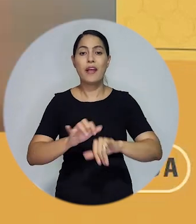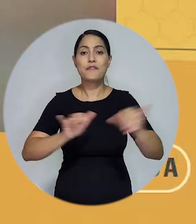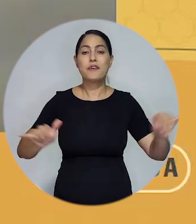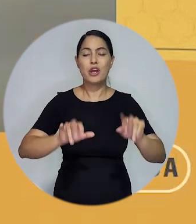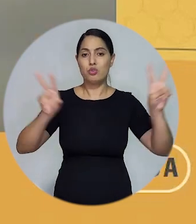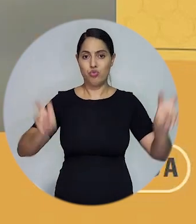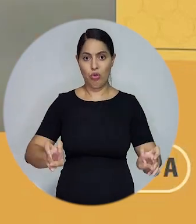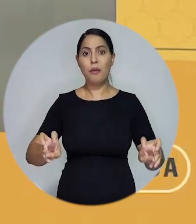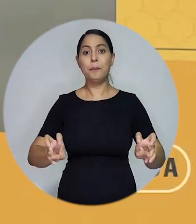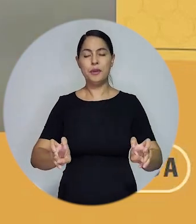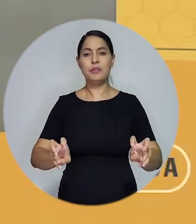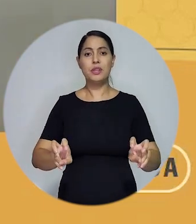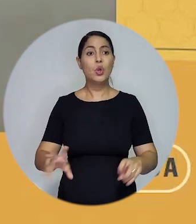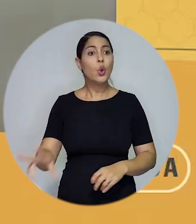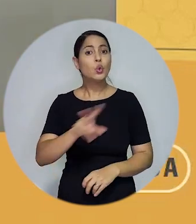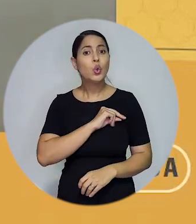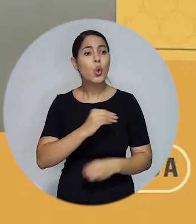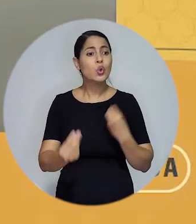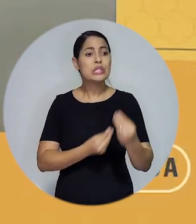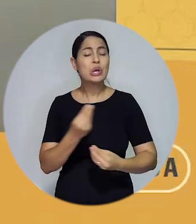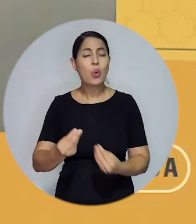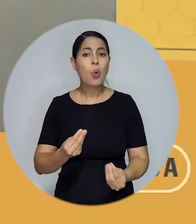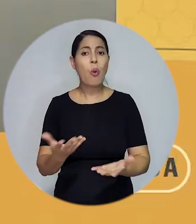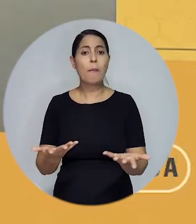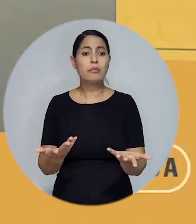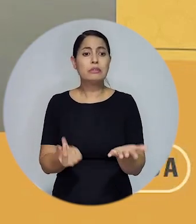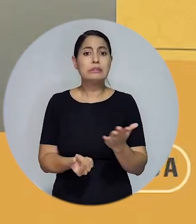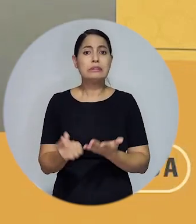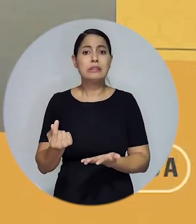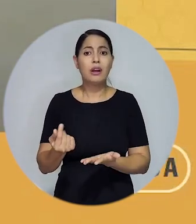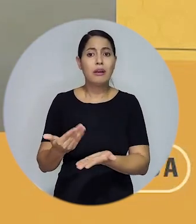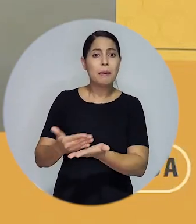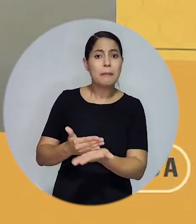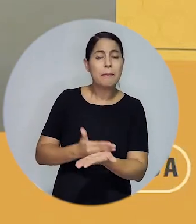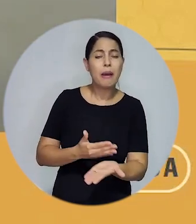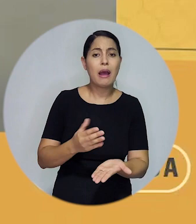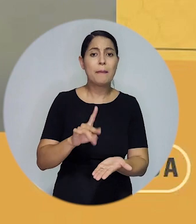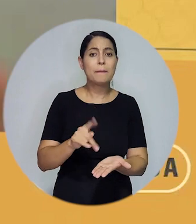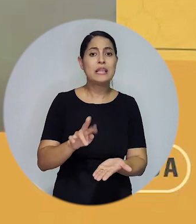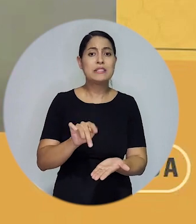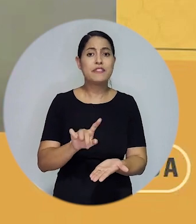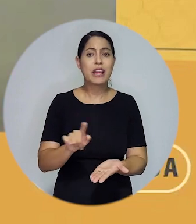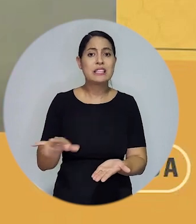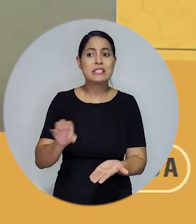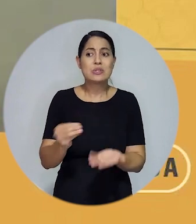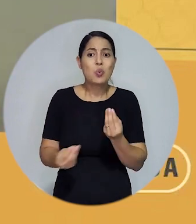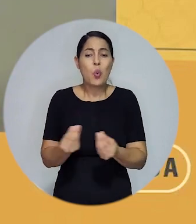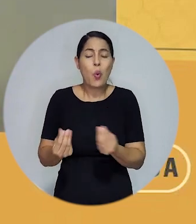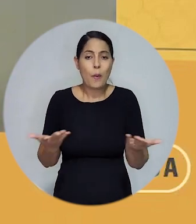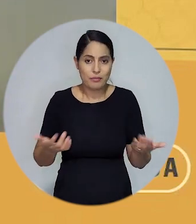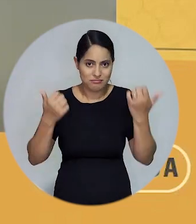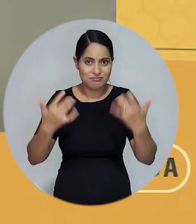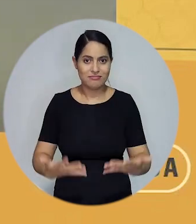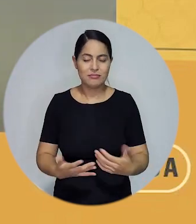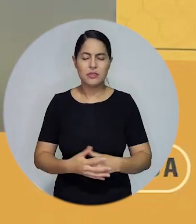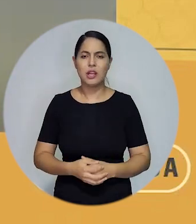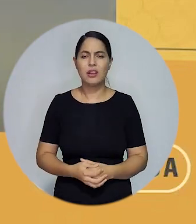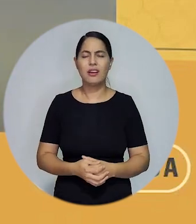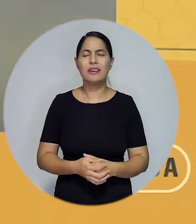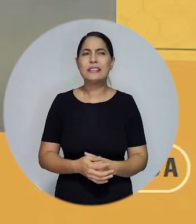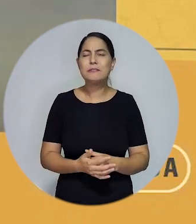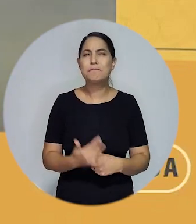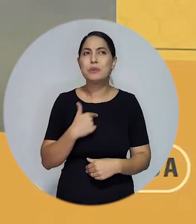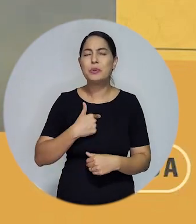consultoria aí, ao longo dos meus anos de escritório. Puxa, como que faz uma precificação? Então, eu queria falar com vocês, assim,